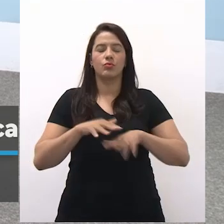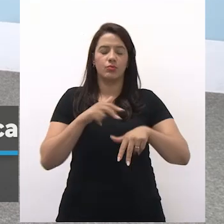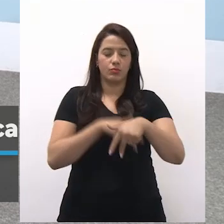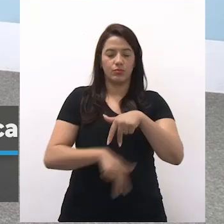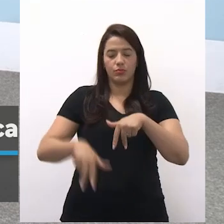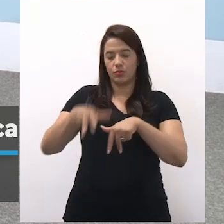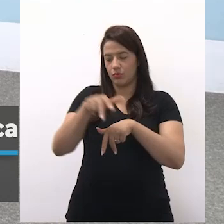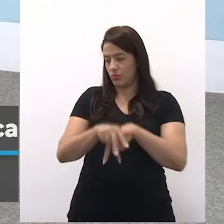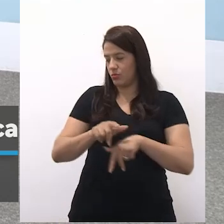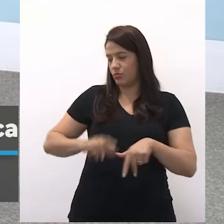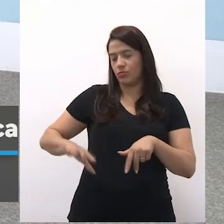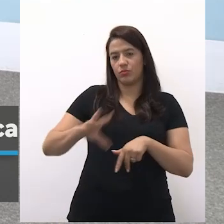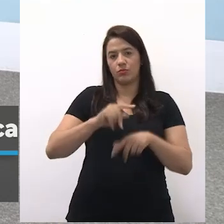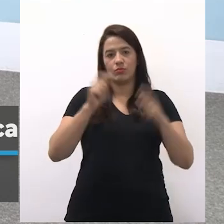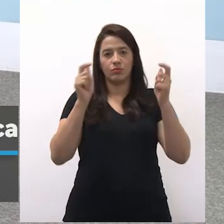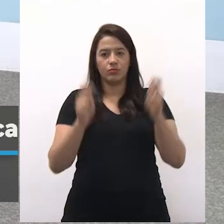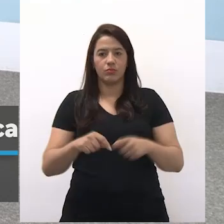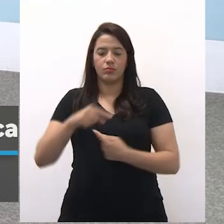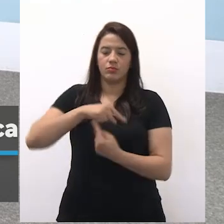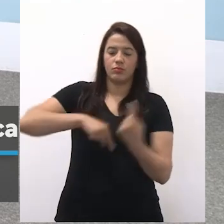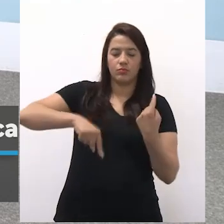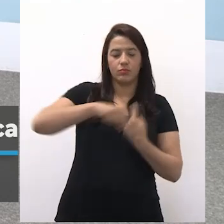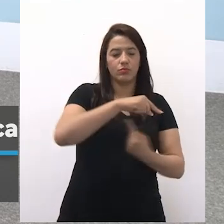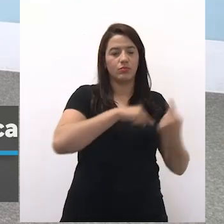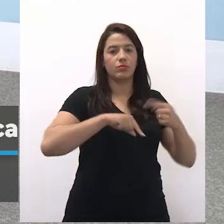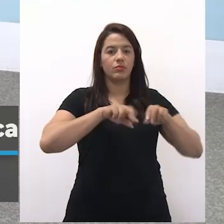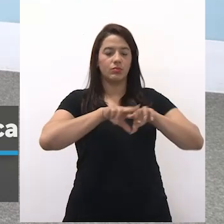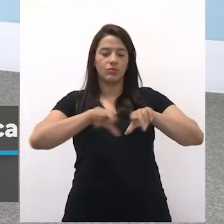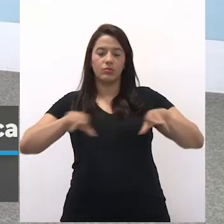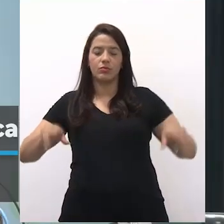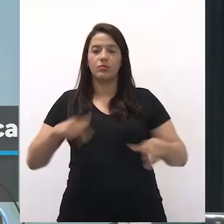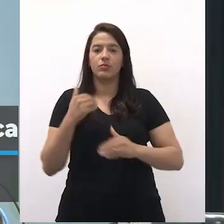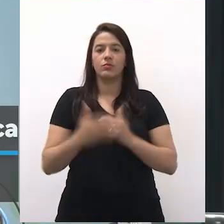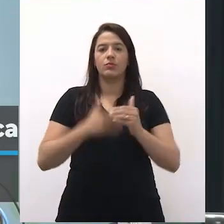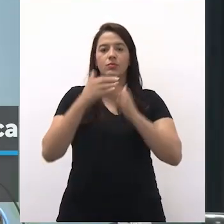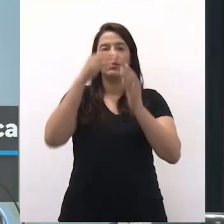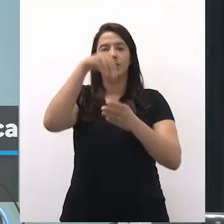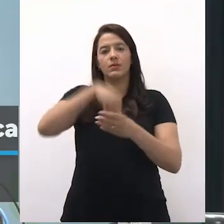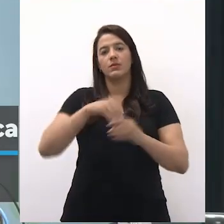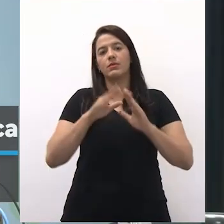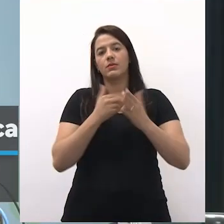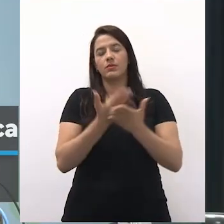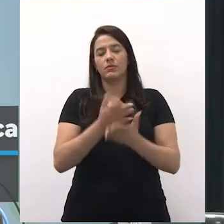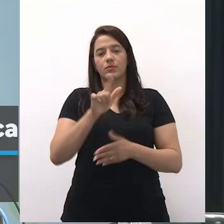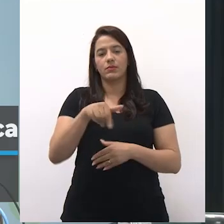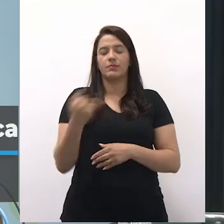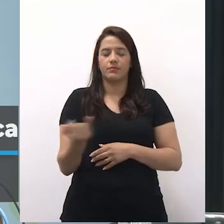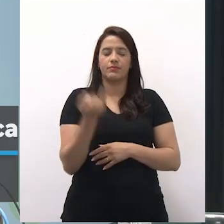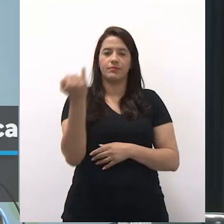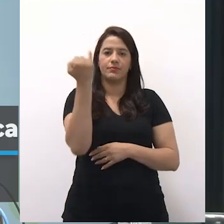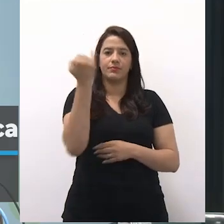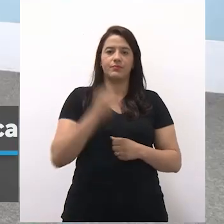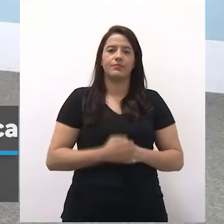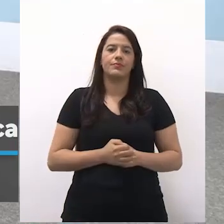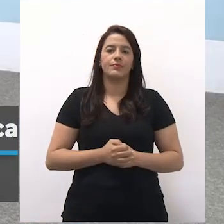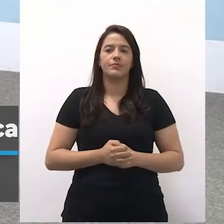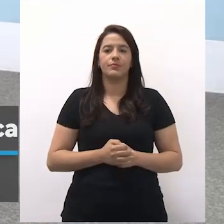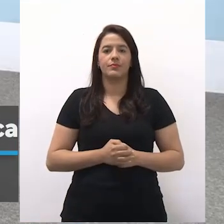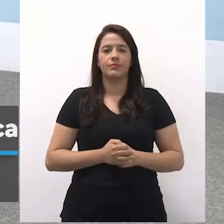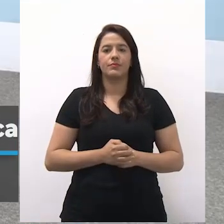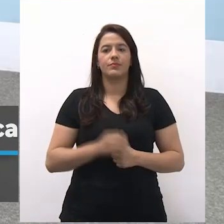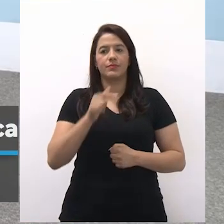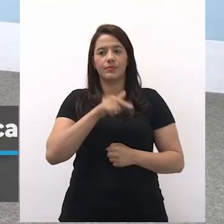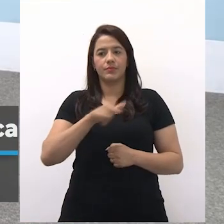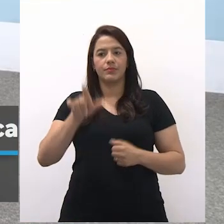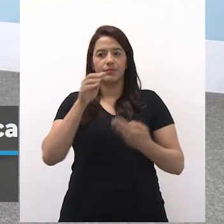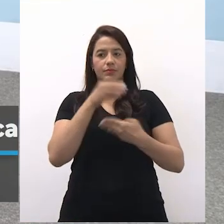né? O aluno se envolvendo em todos os processos dentro da escola. Isso é muito importante. Sim. No próximo